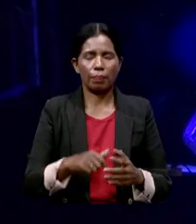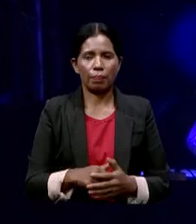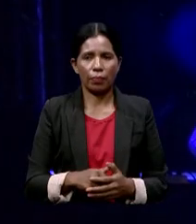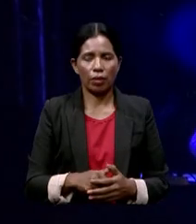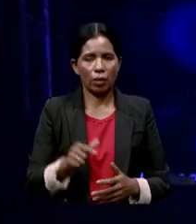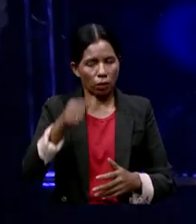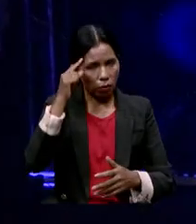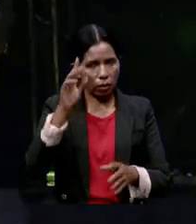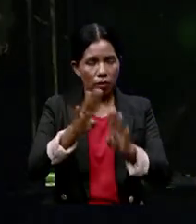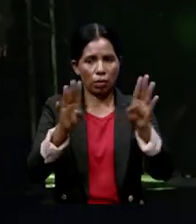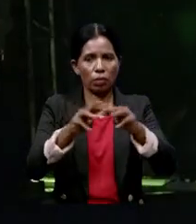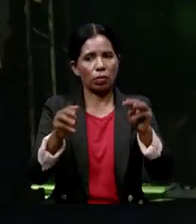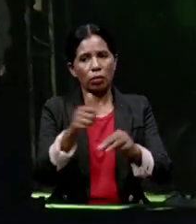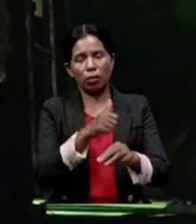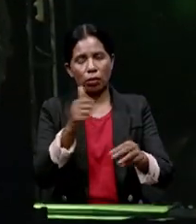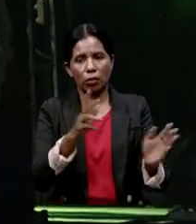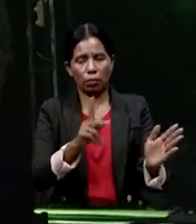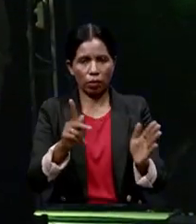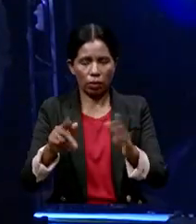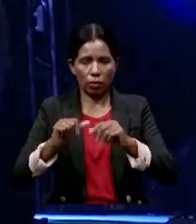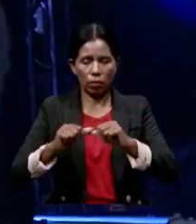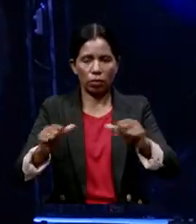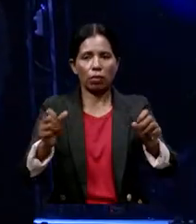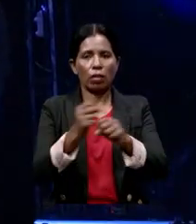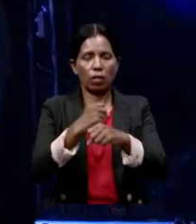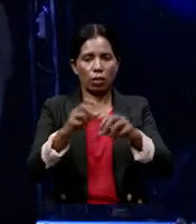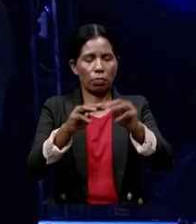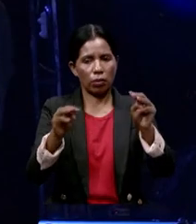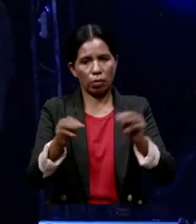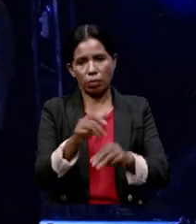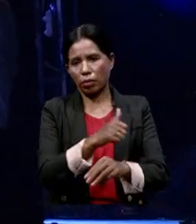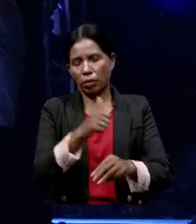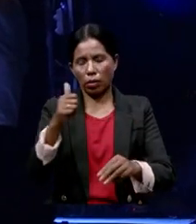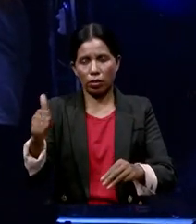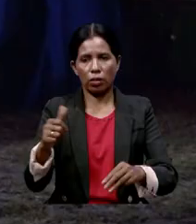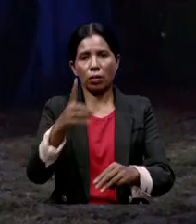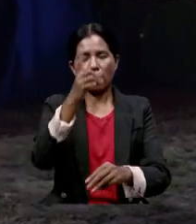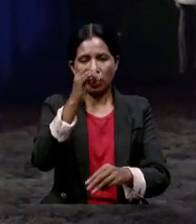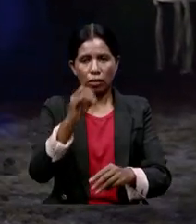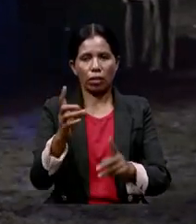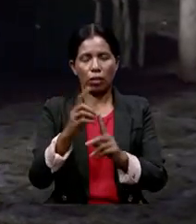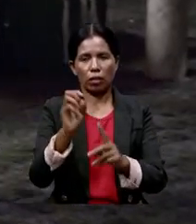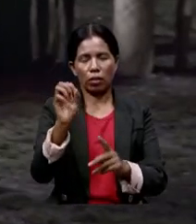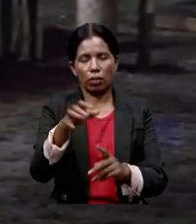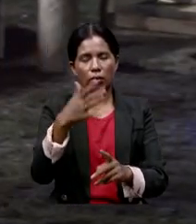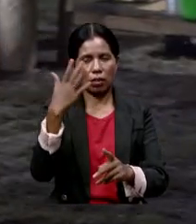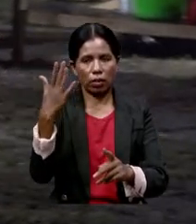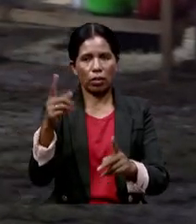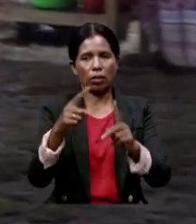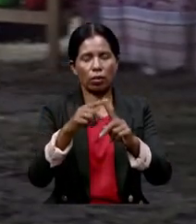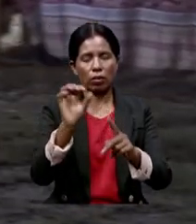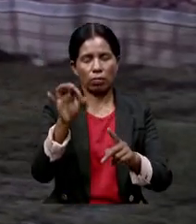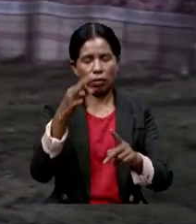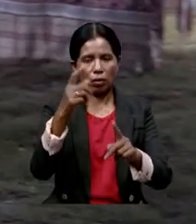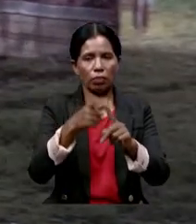governo Lokeona e municipio Valo no tuir planu se continuamos e municipio Siraselu no capital Dili e lorong San Lucin Lima to lorong San Lucin Siafula